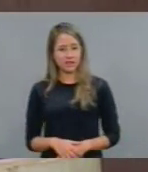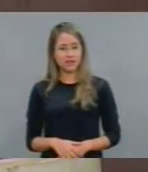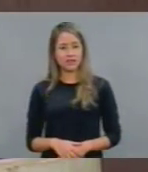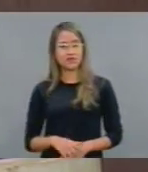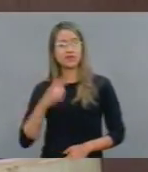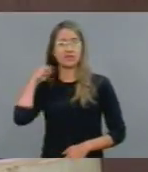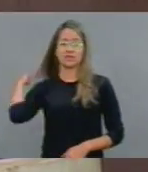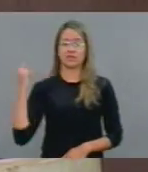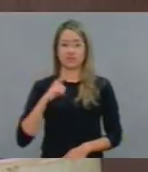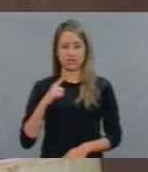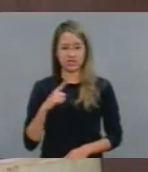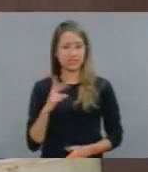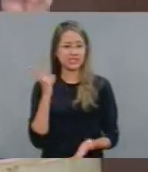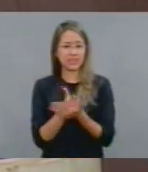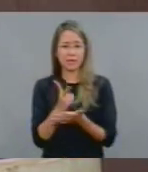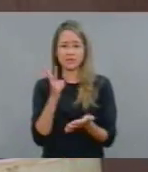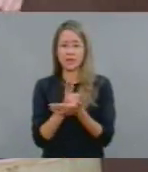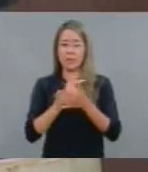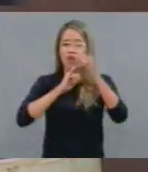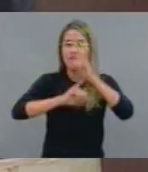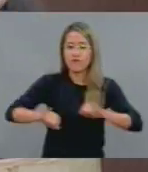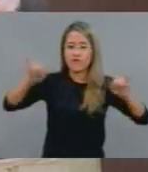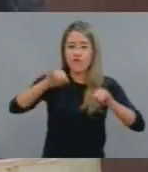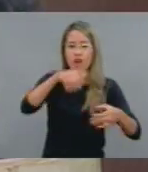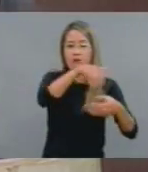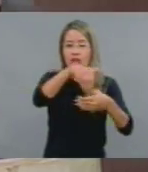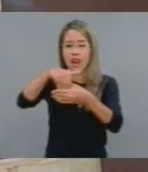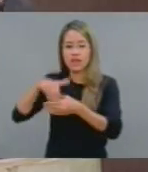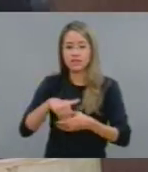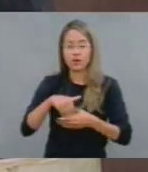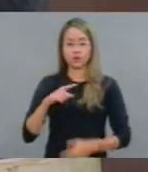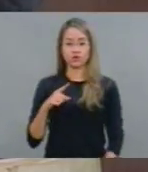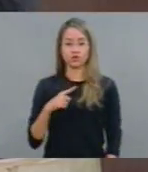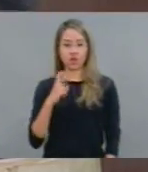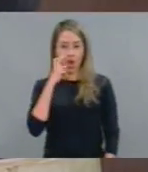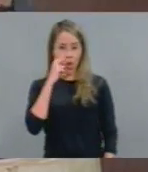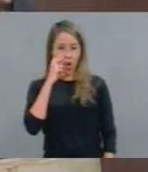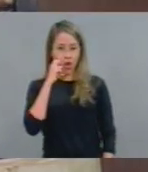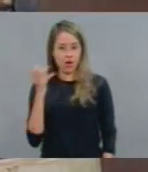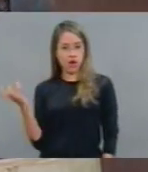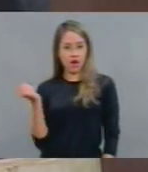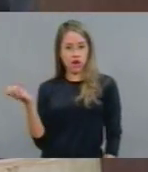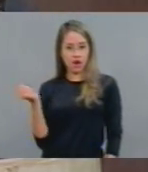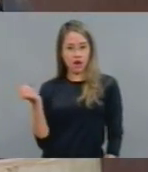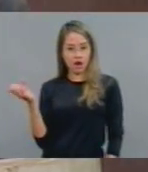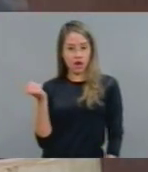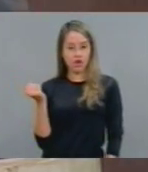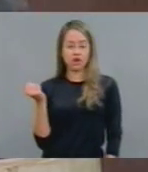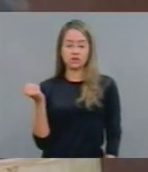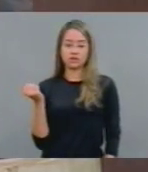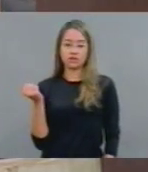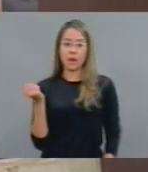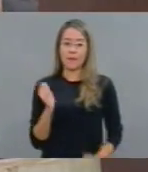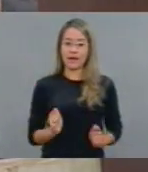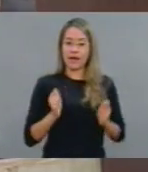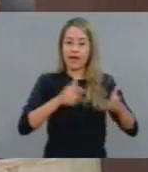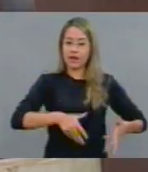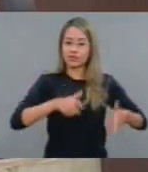via propina. E ele, ao chegar ao poder, guiado por enorme popularidade, não fez o que devia